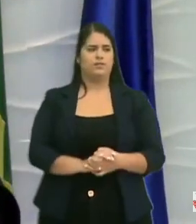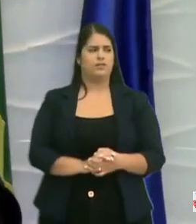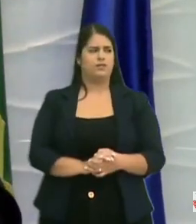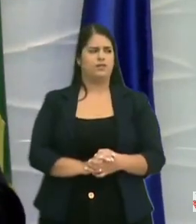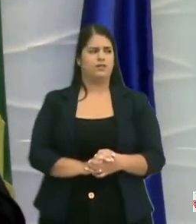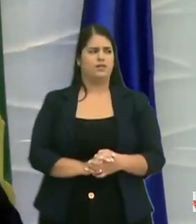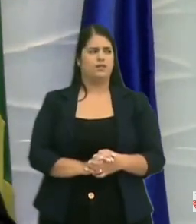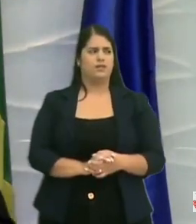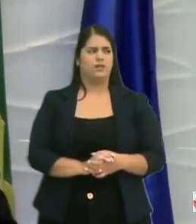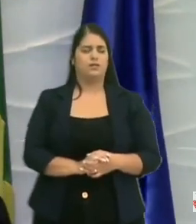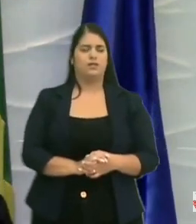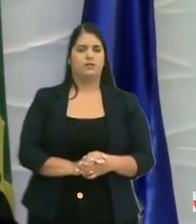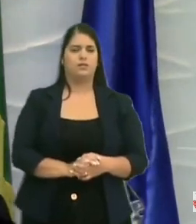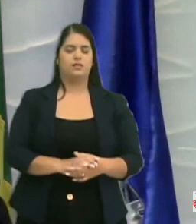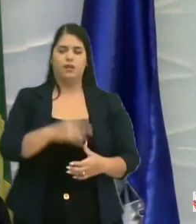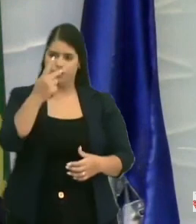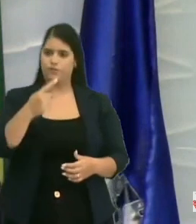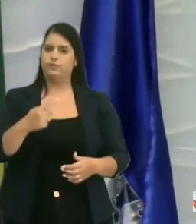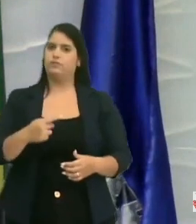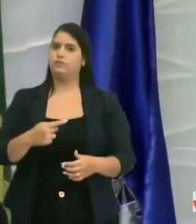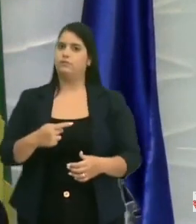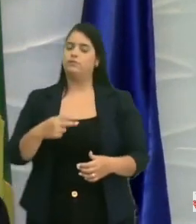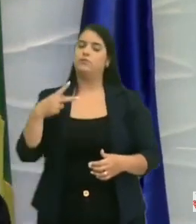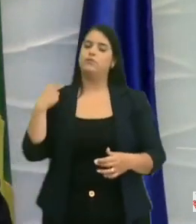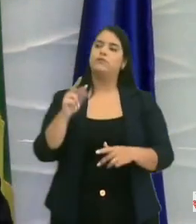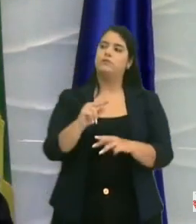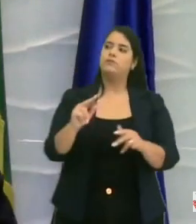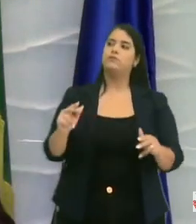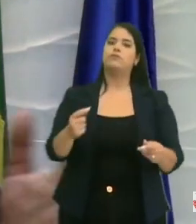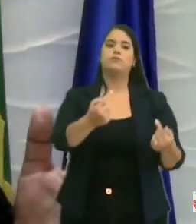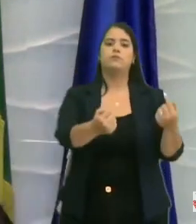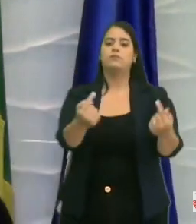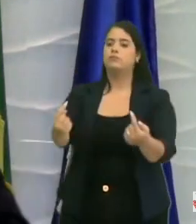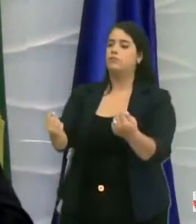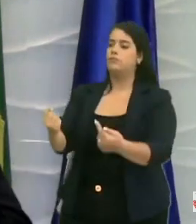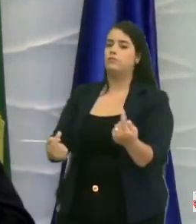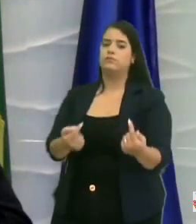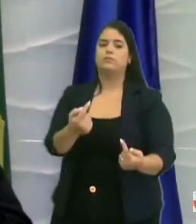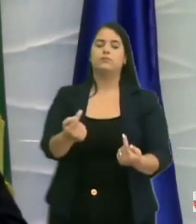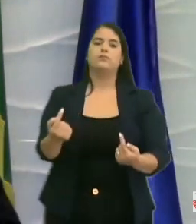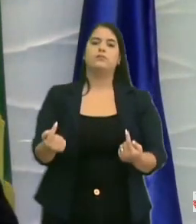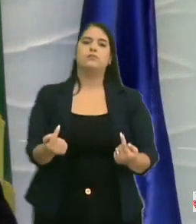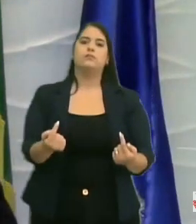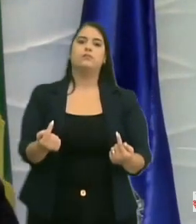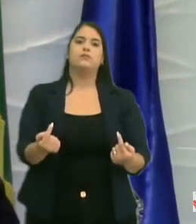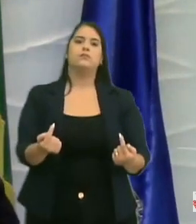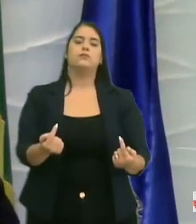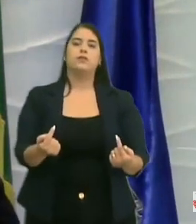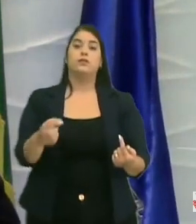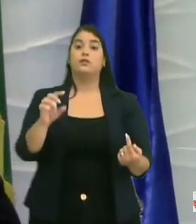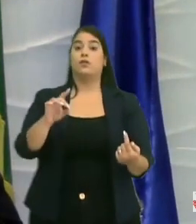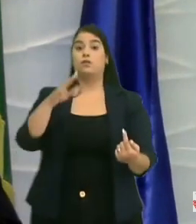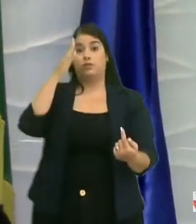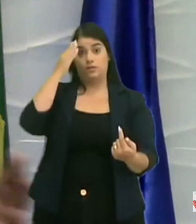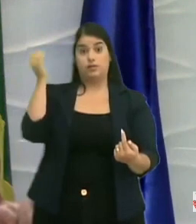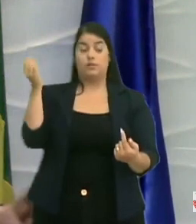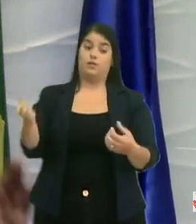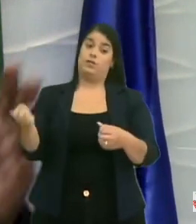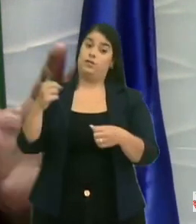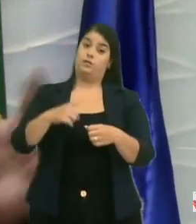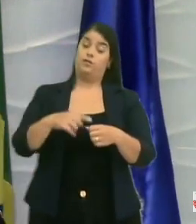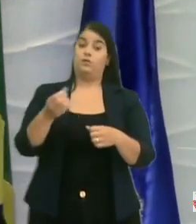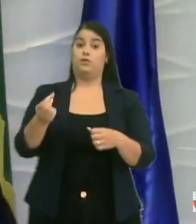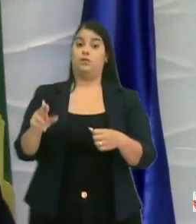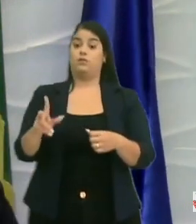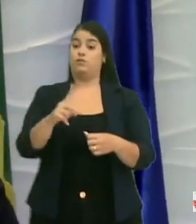nós estamos vereadores, nós não somos vereadores, estamos. E quem sabe se a gente volta ou se sai é